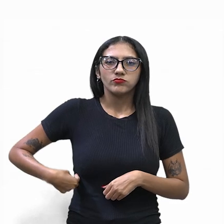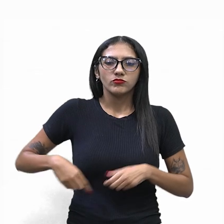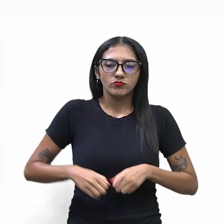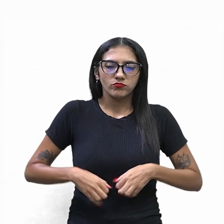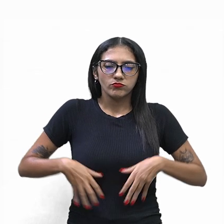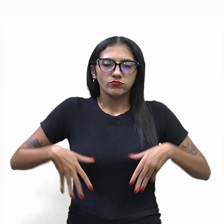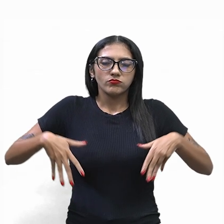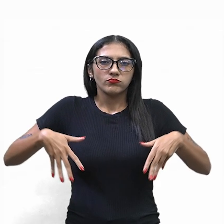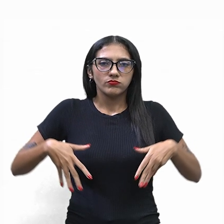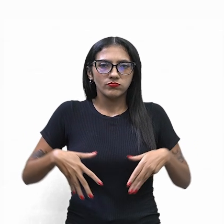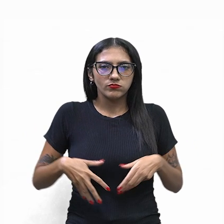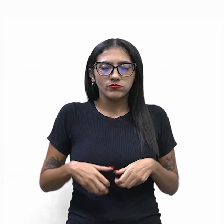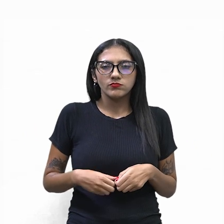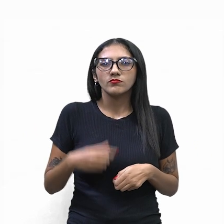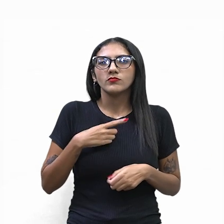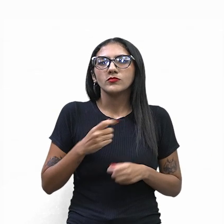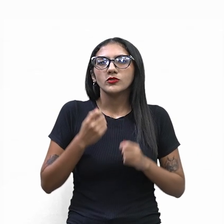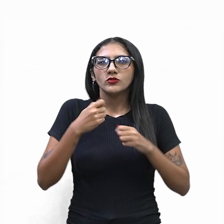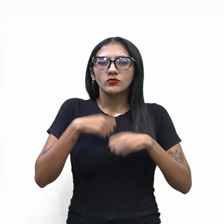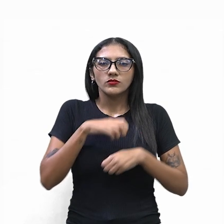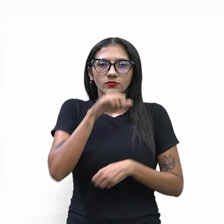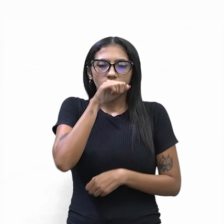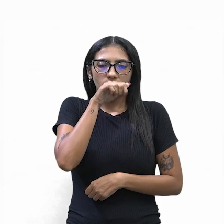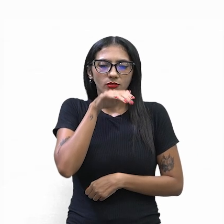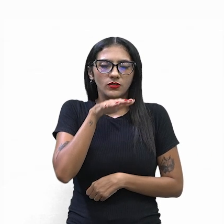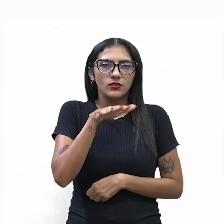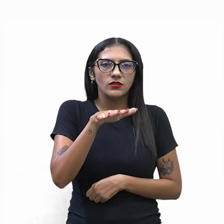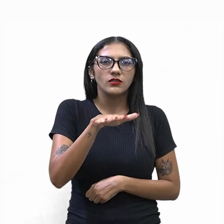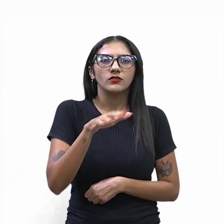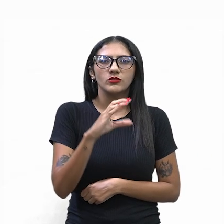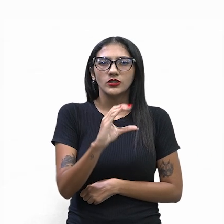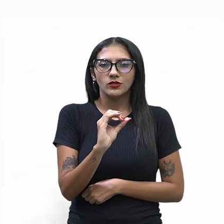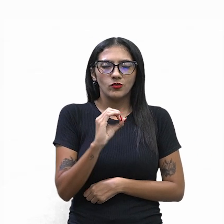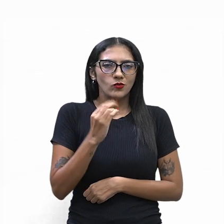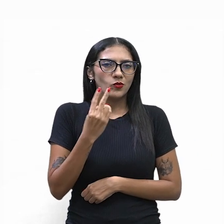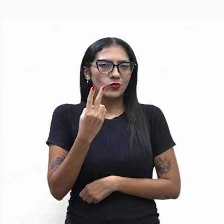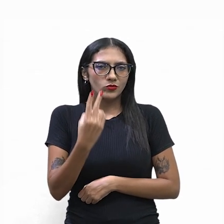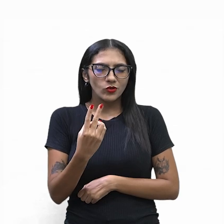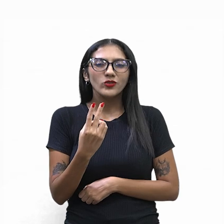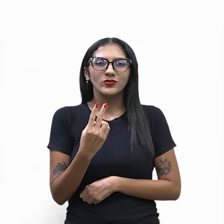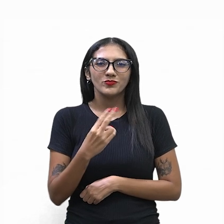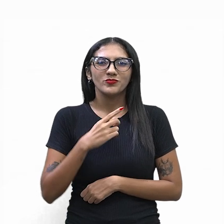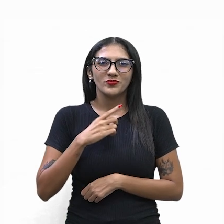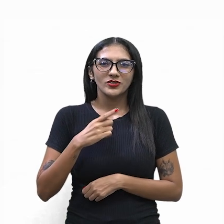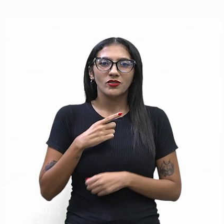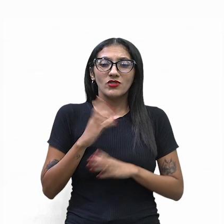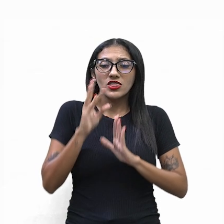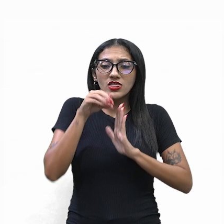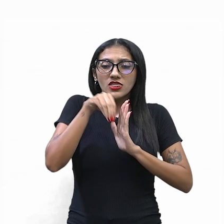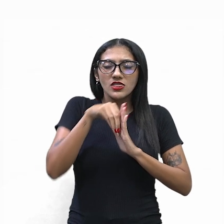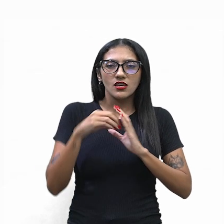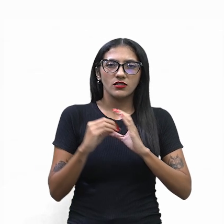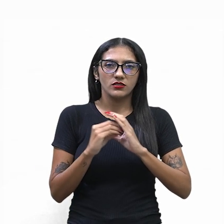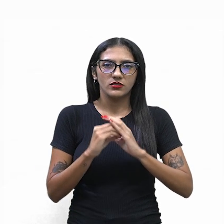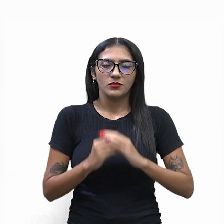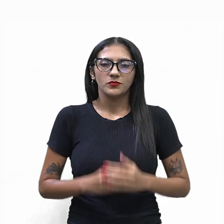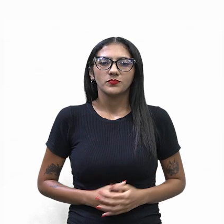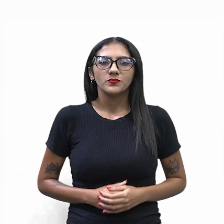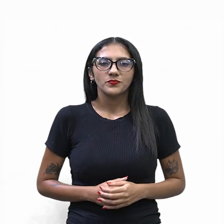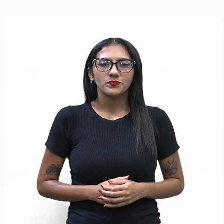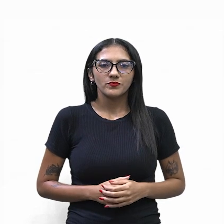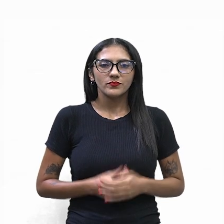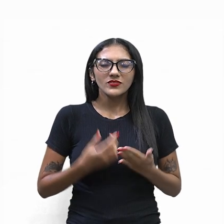pulmões podem liberar através da expiração, né, esse gás carbônico que veio lá dessas células. Então é um